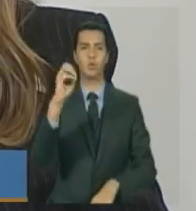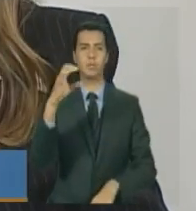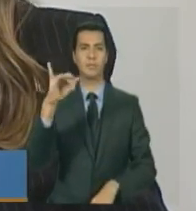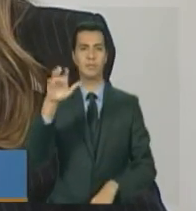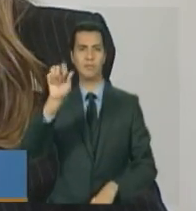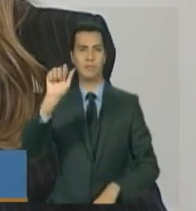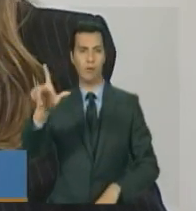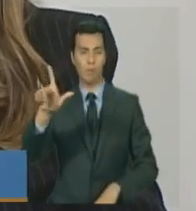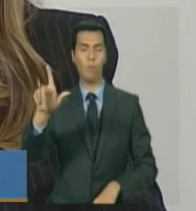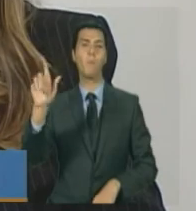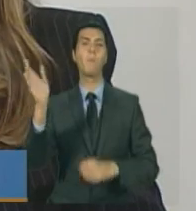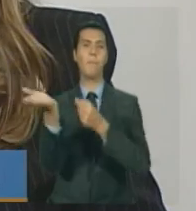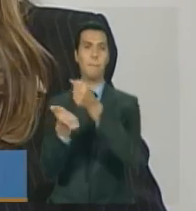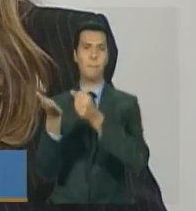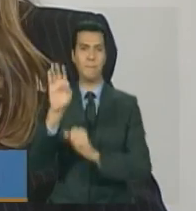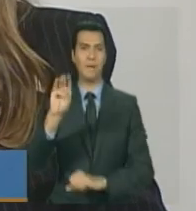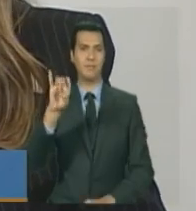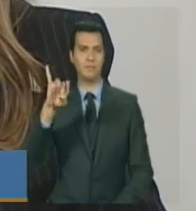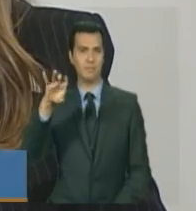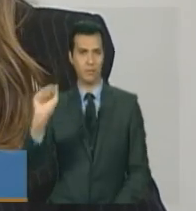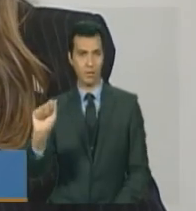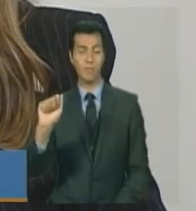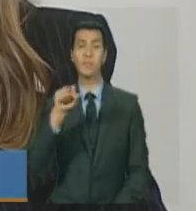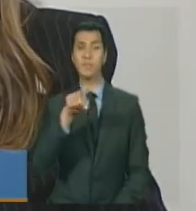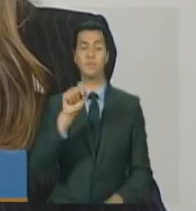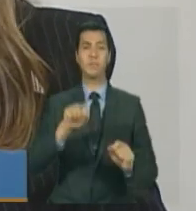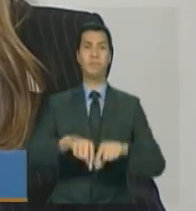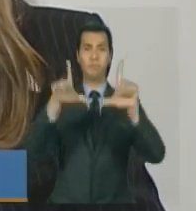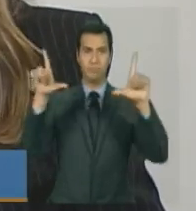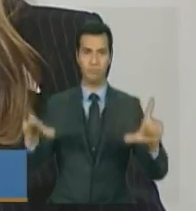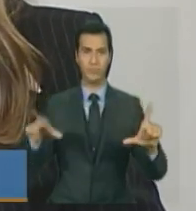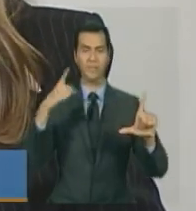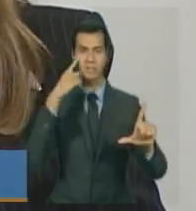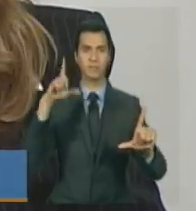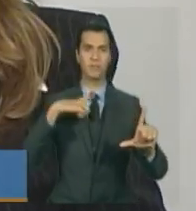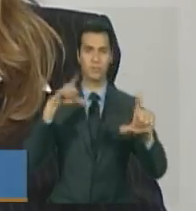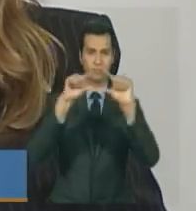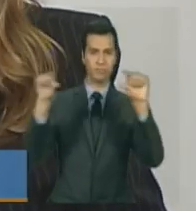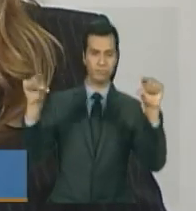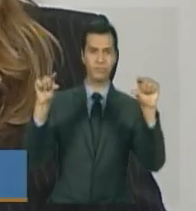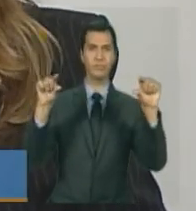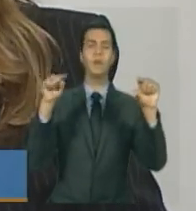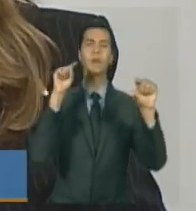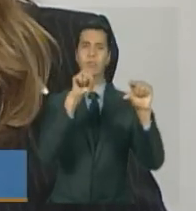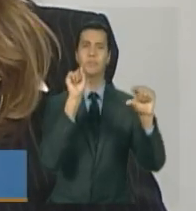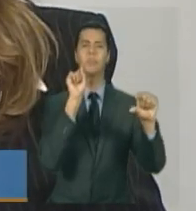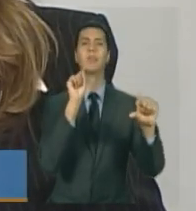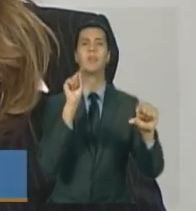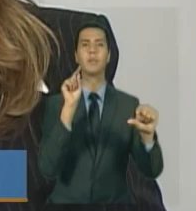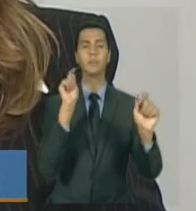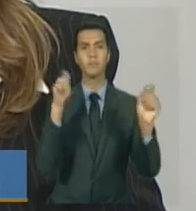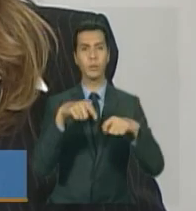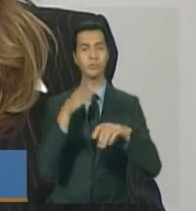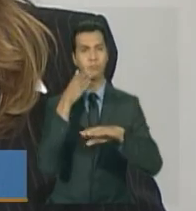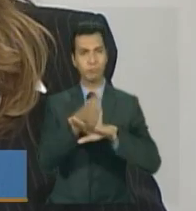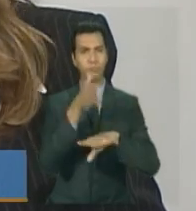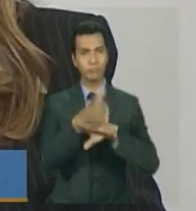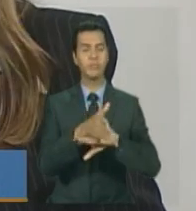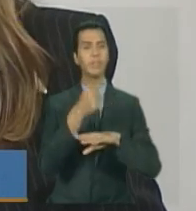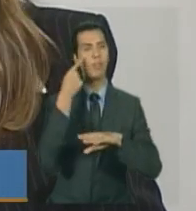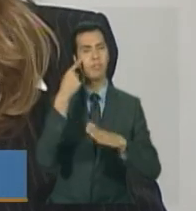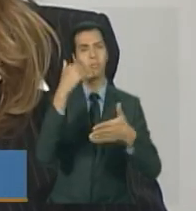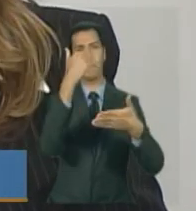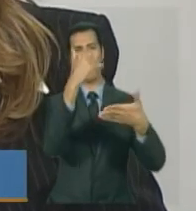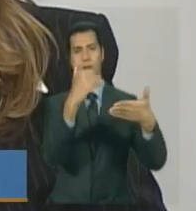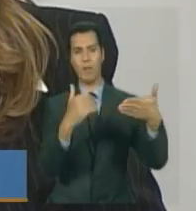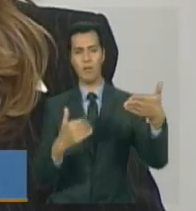abrir uma página e você vai identificar logo um banner onde está escrito saiba mais. Então, está lá, expansão, serviços assistenciais